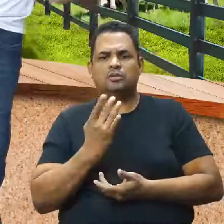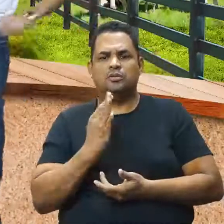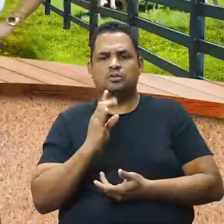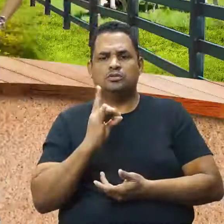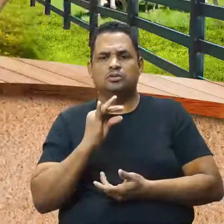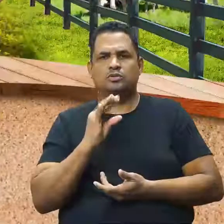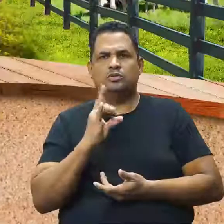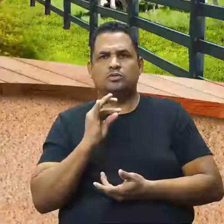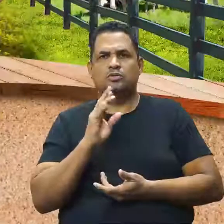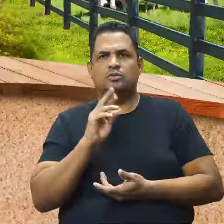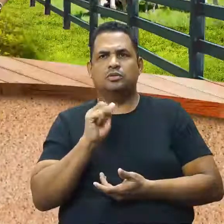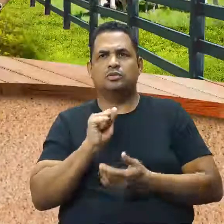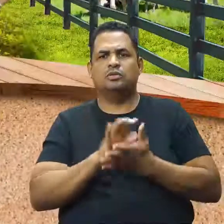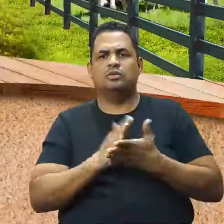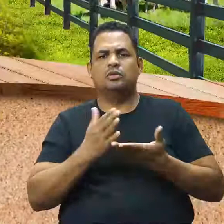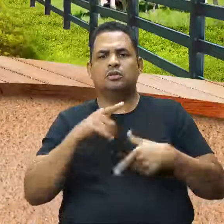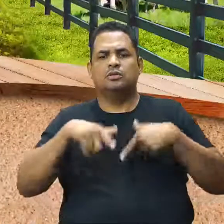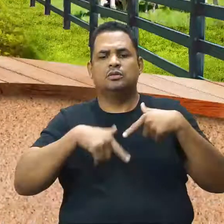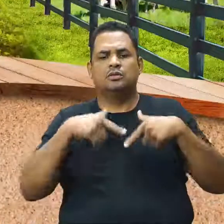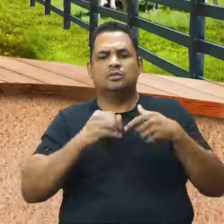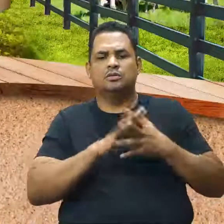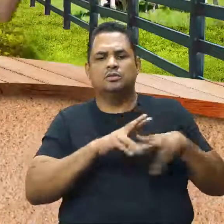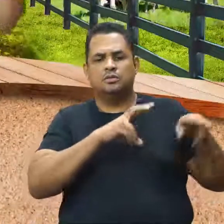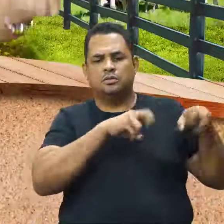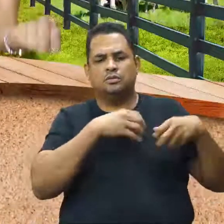horticultura, é uma atividade agrícola.